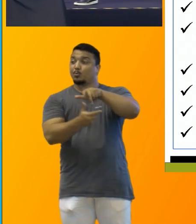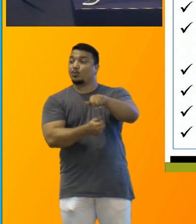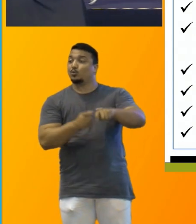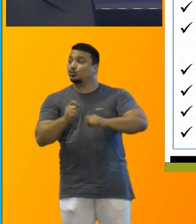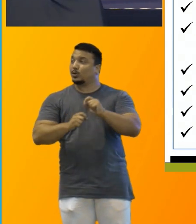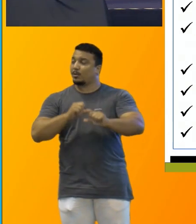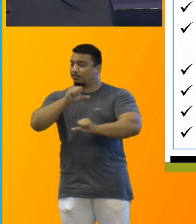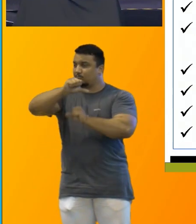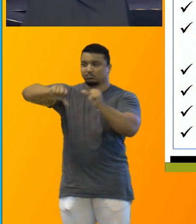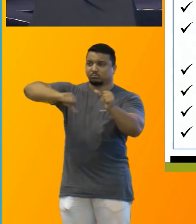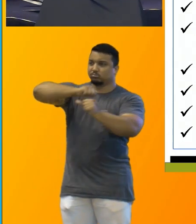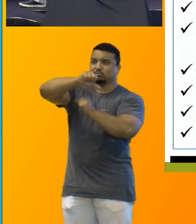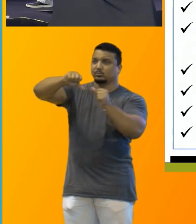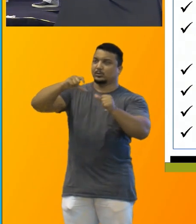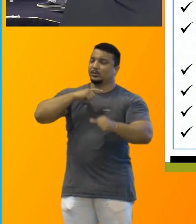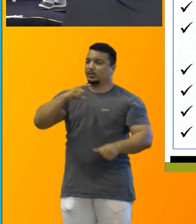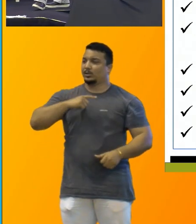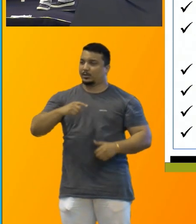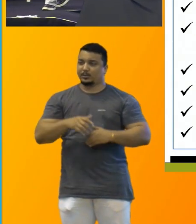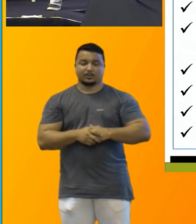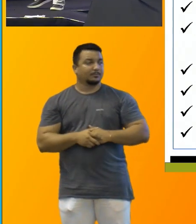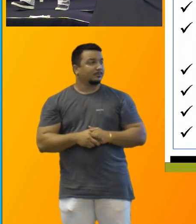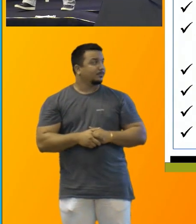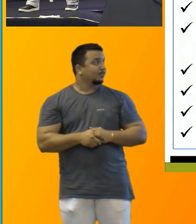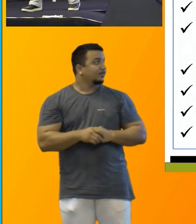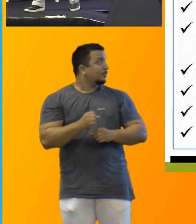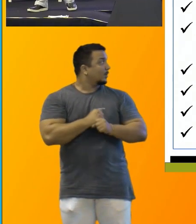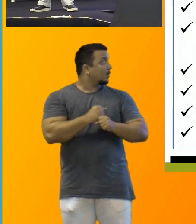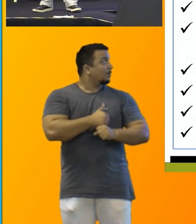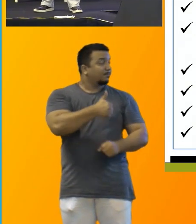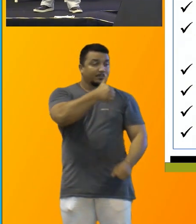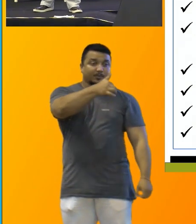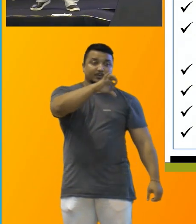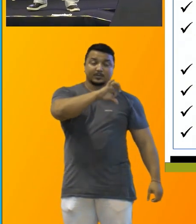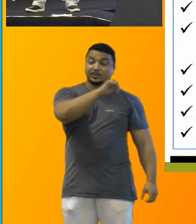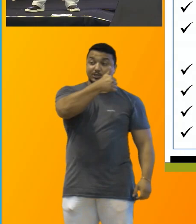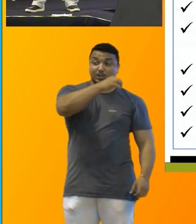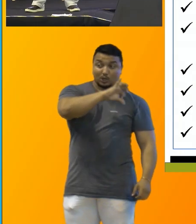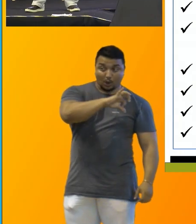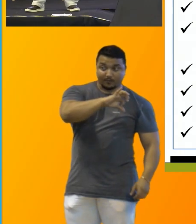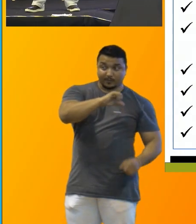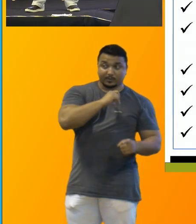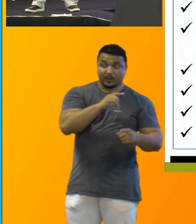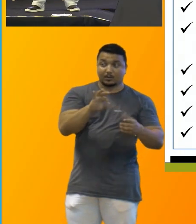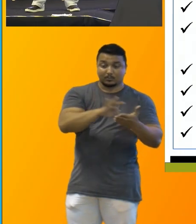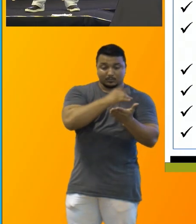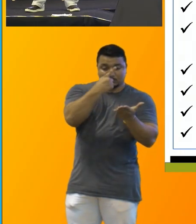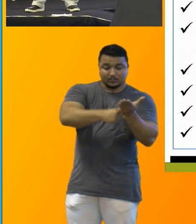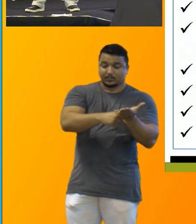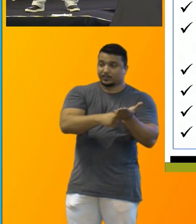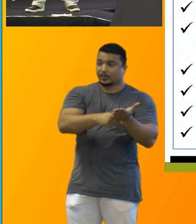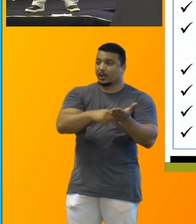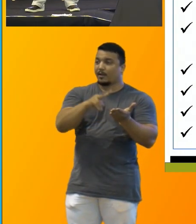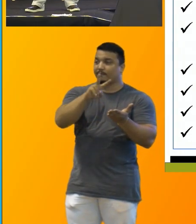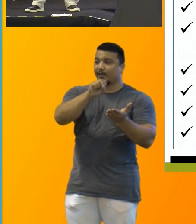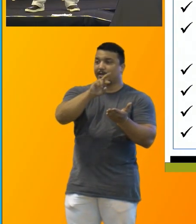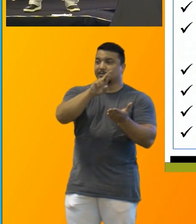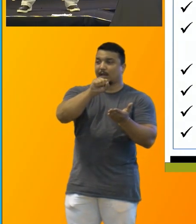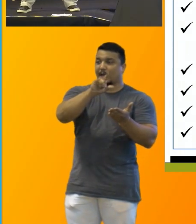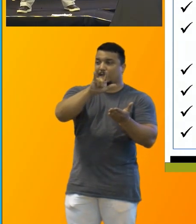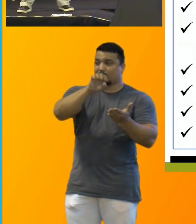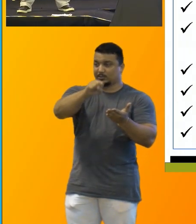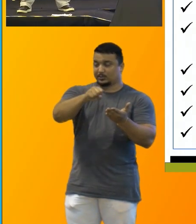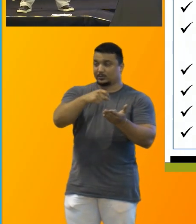pelo avesso. Entre 1919, quando foi assinado o Tratado de Versalhes, no final da Primeira